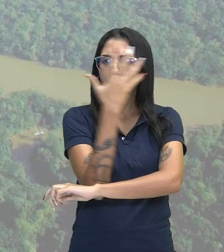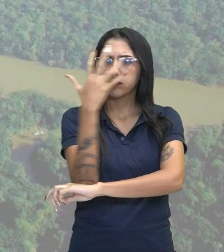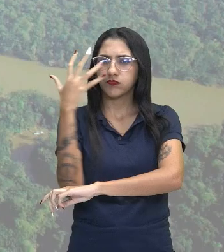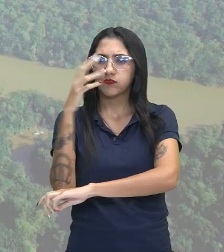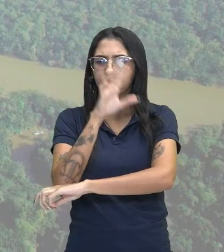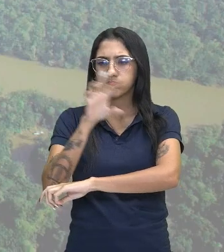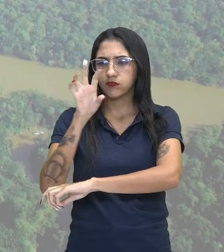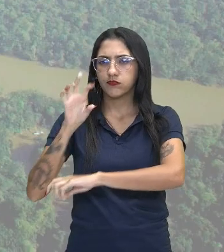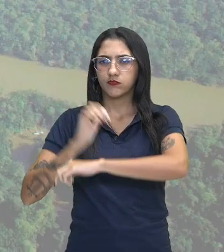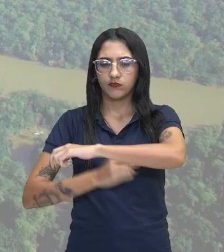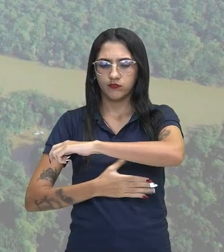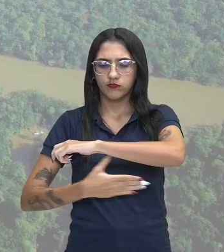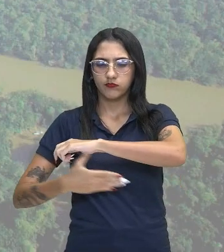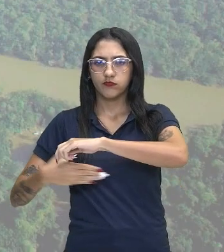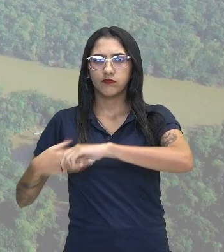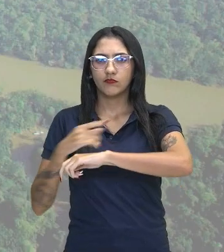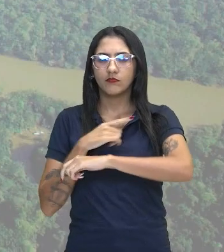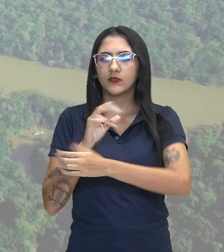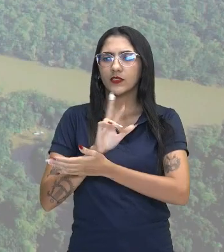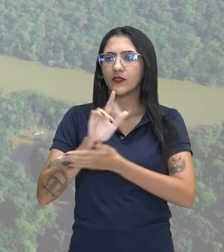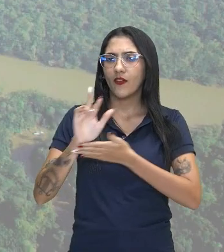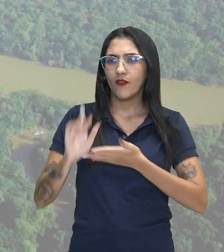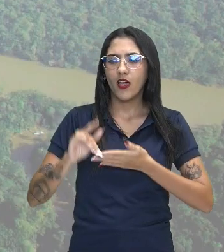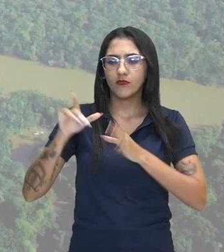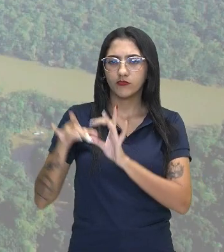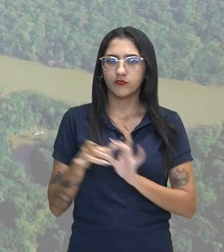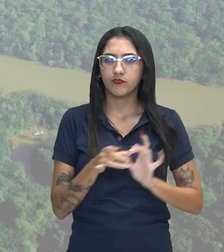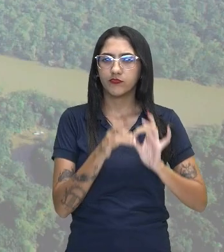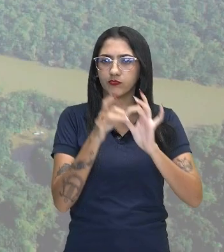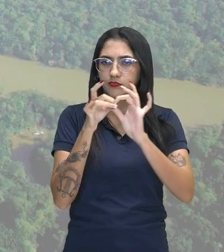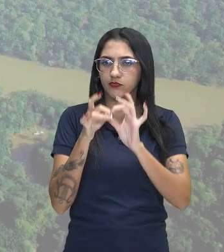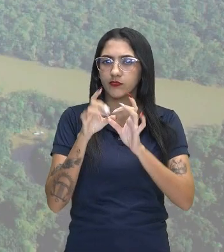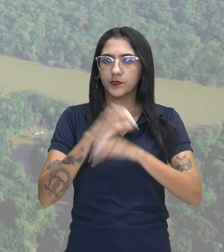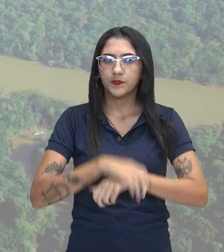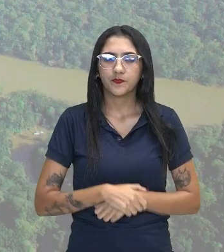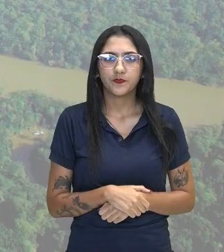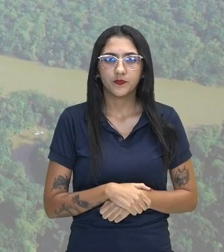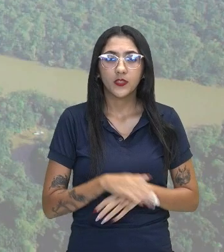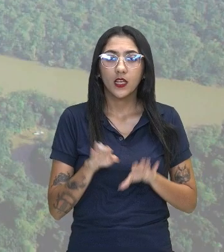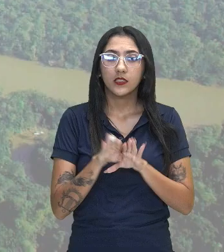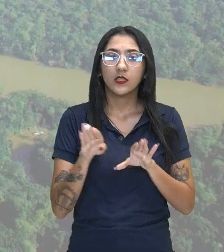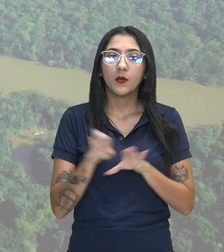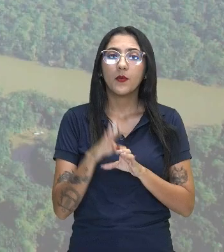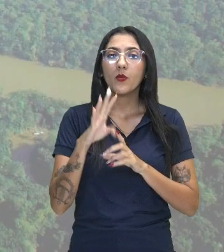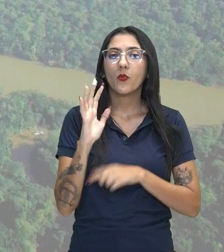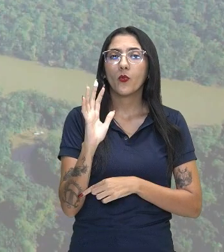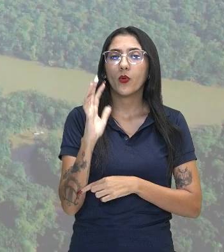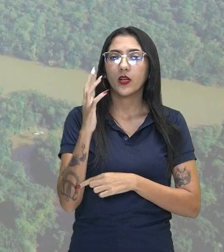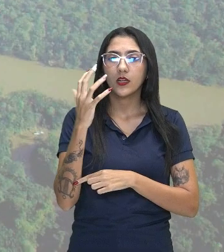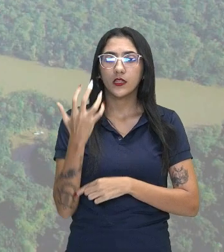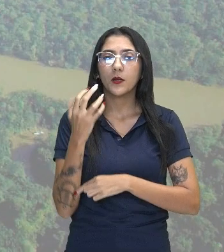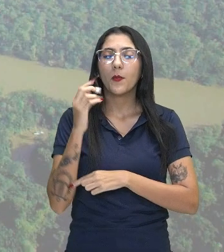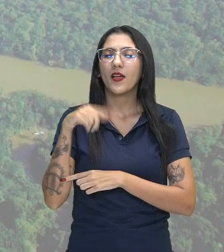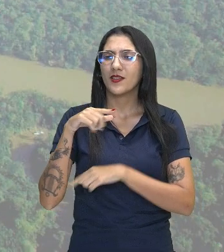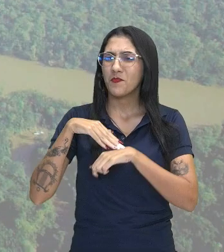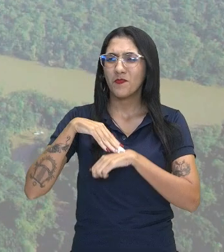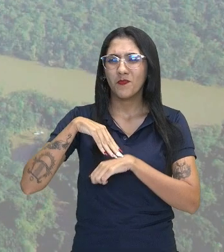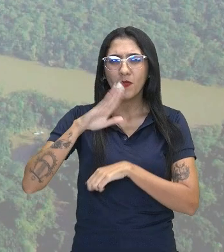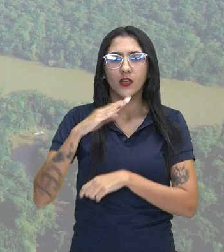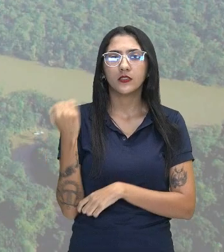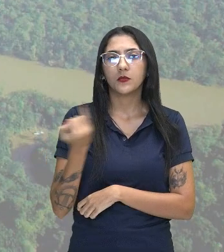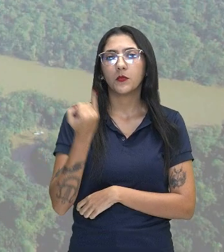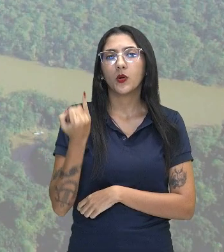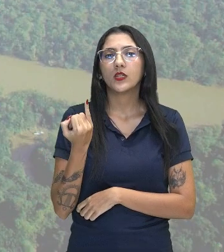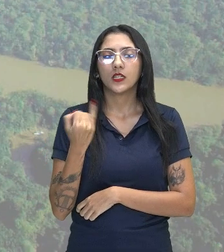esses ecossistemas eles acabam se integrando, tá? O clima, gente, é um dos elementos mais importantes para a